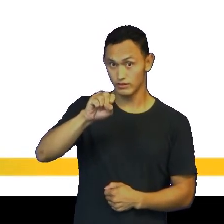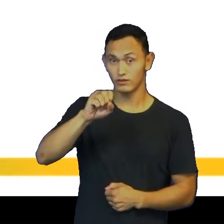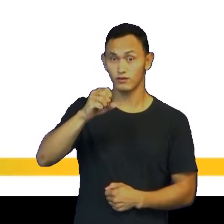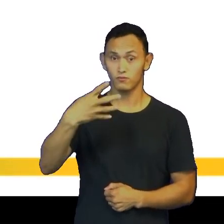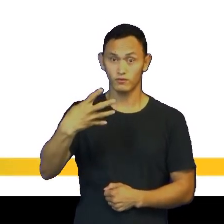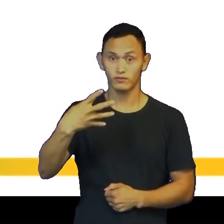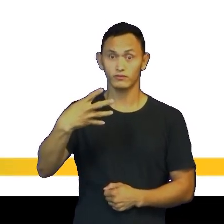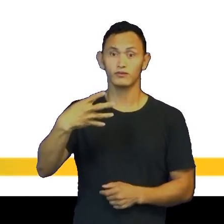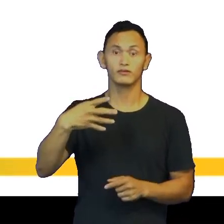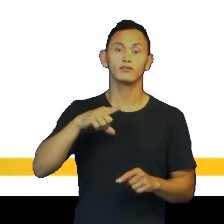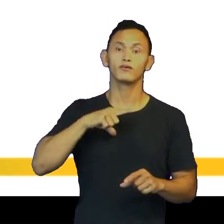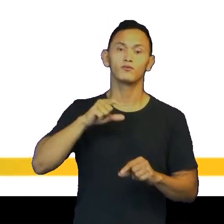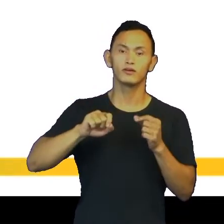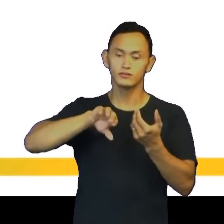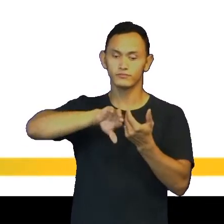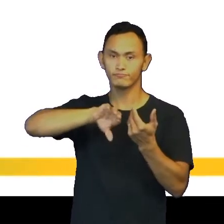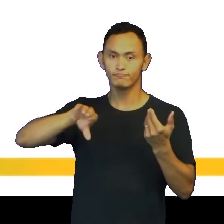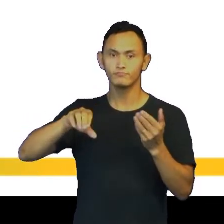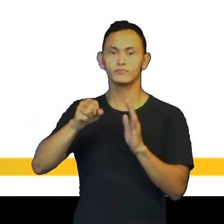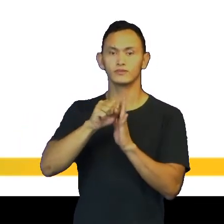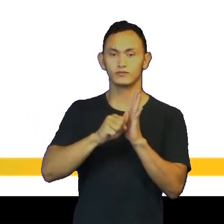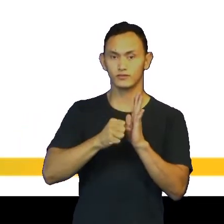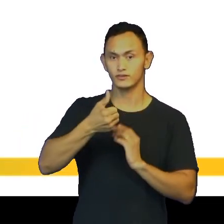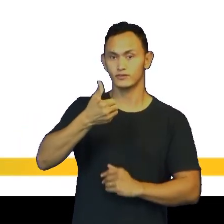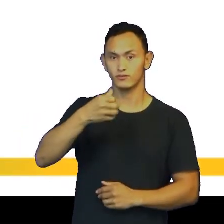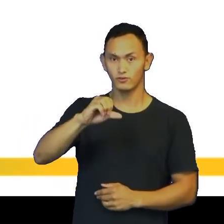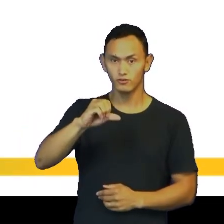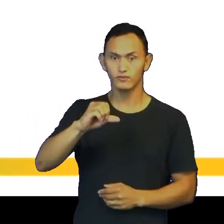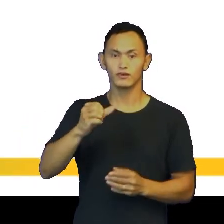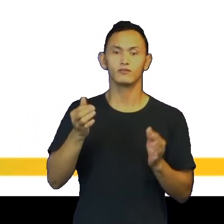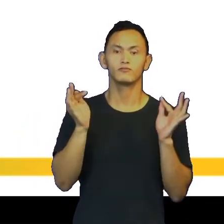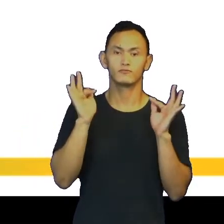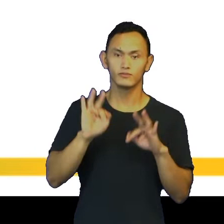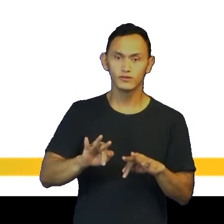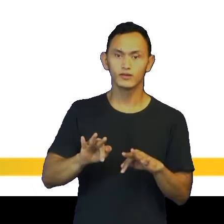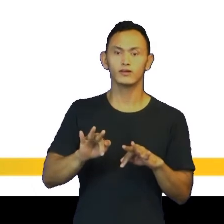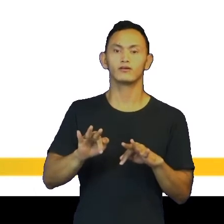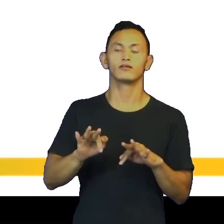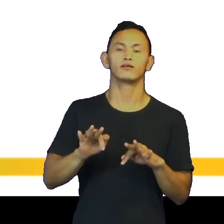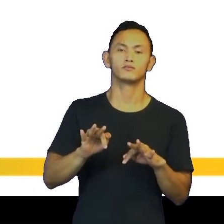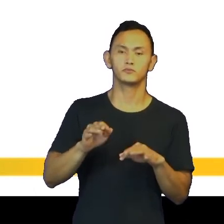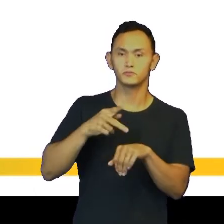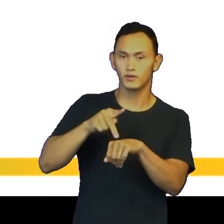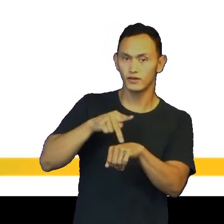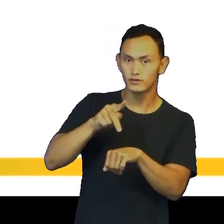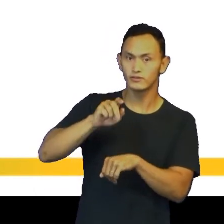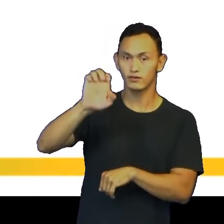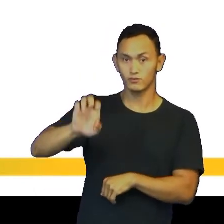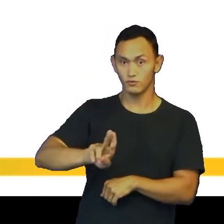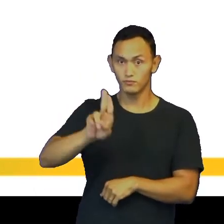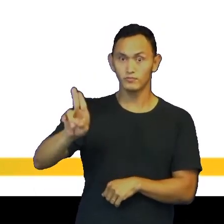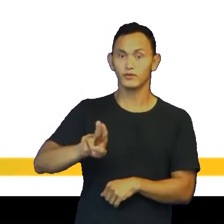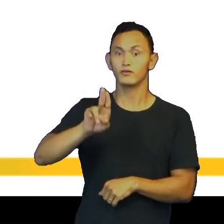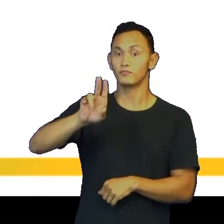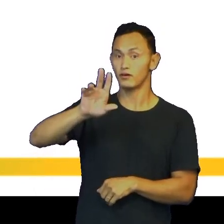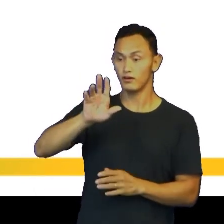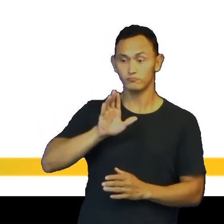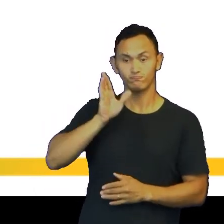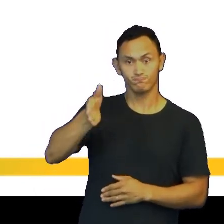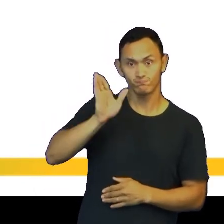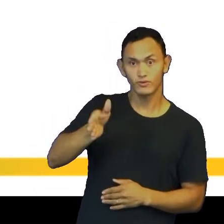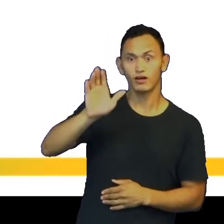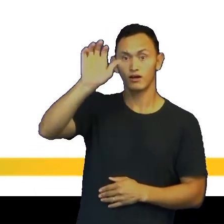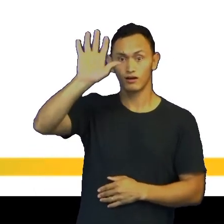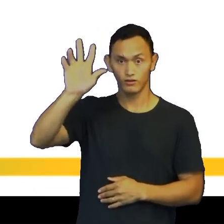separam o século 19 que terminou com a corrida dos países europeus para a África e com o surgimento dos